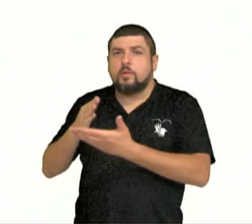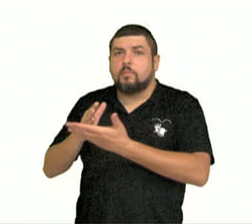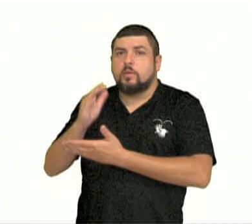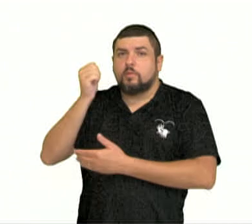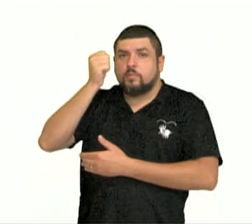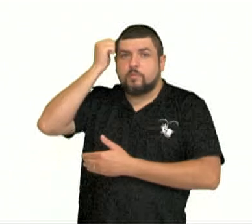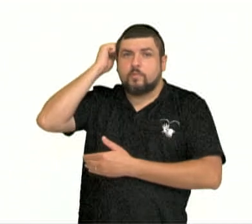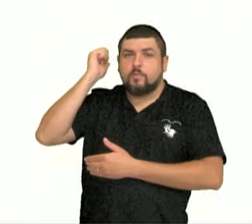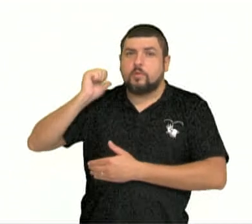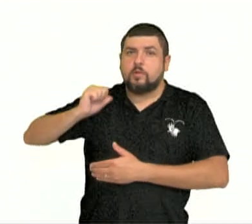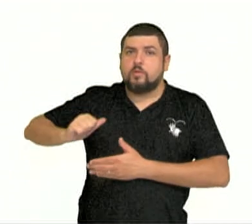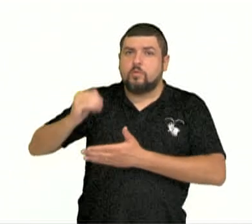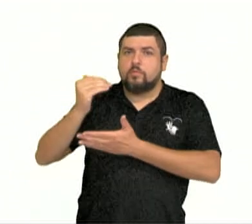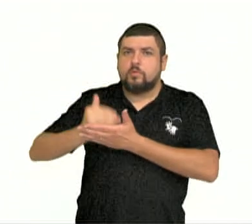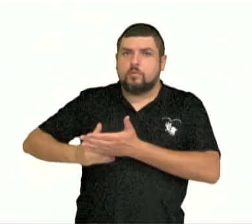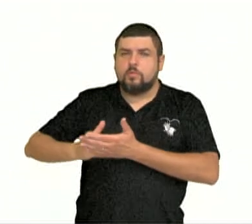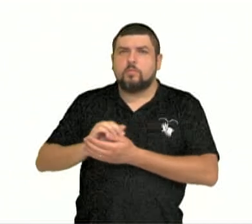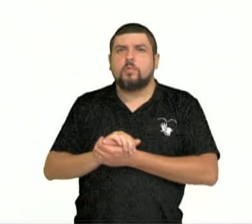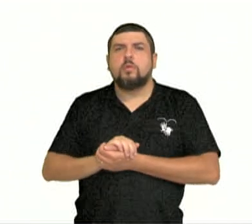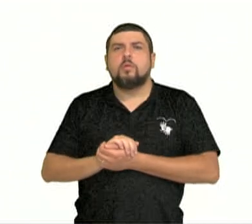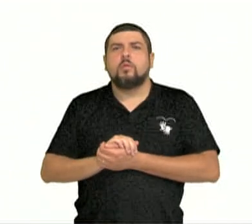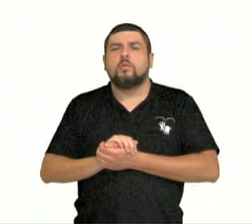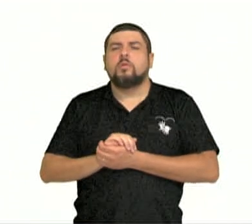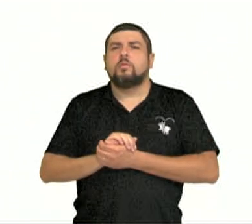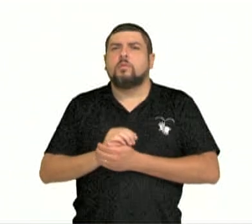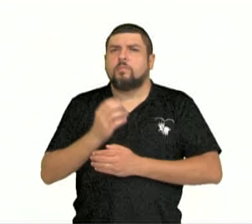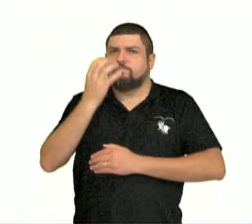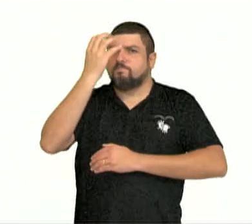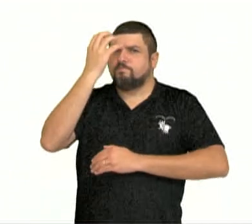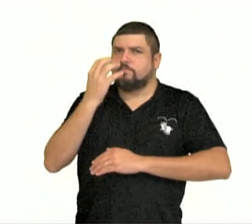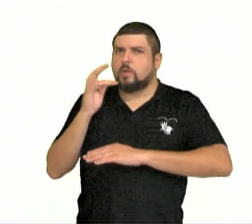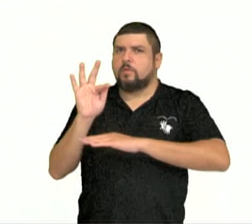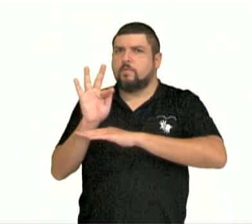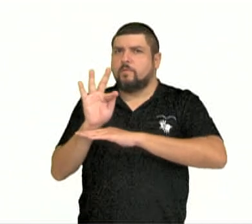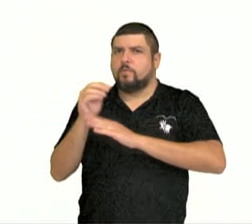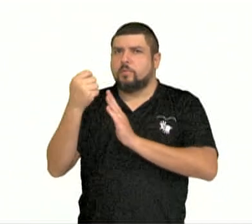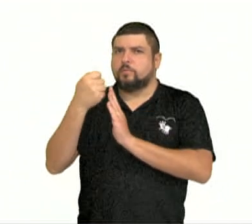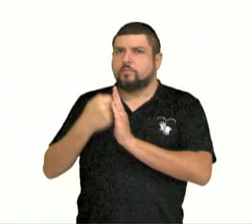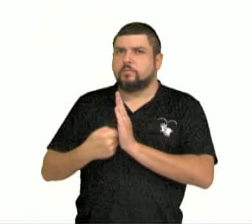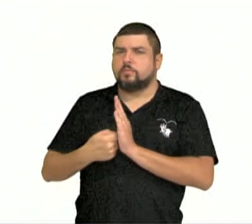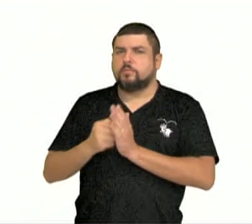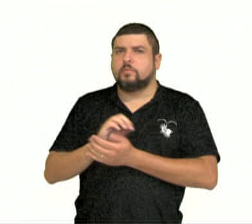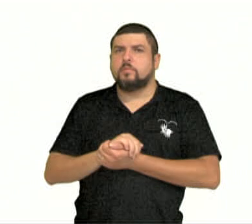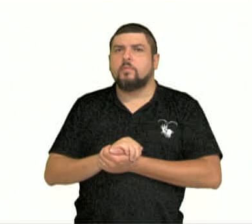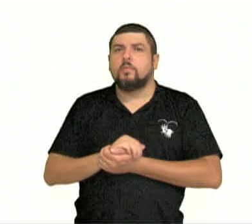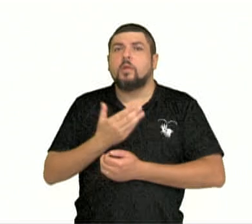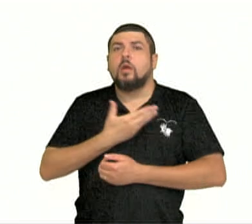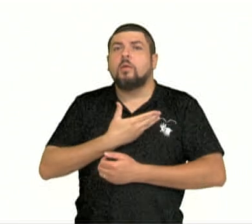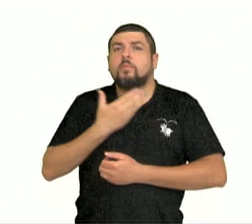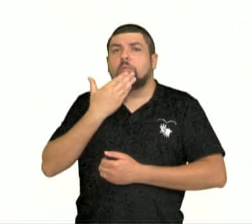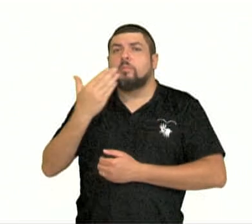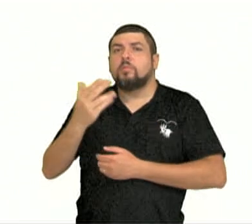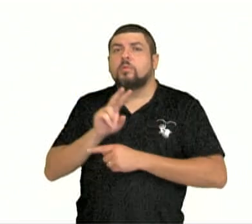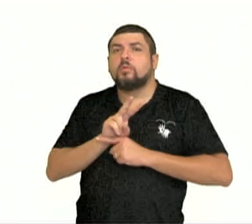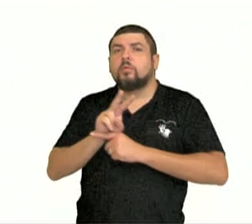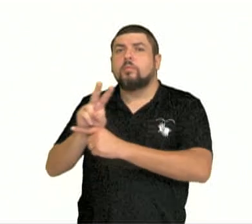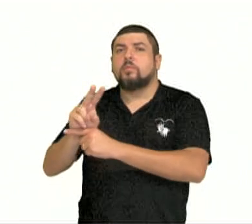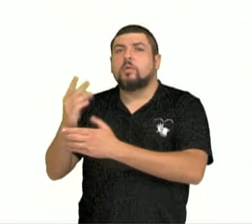vestibular. Muito formal. Amiga solicitando a outra amiga que devolva o livro que pegou